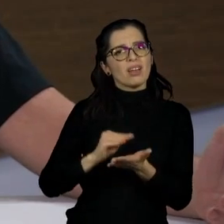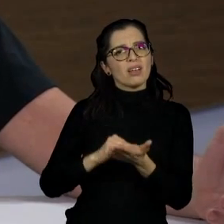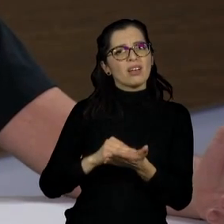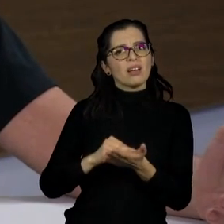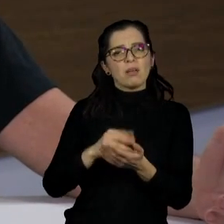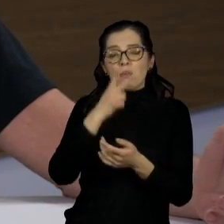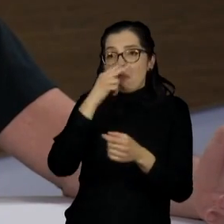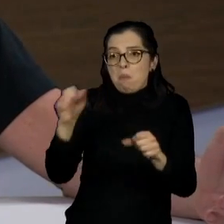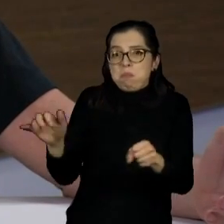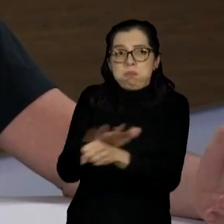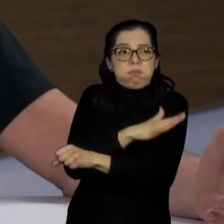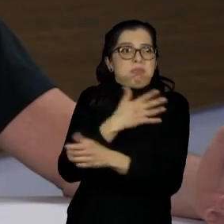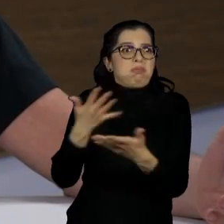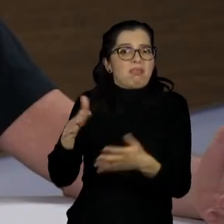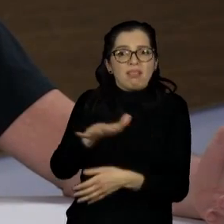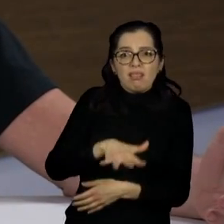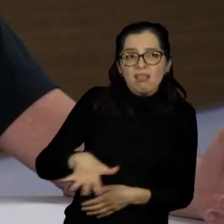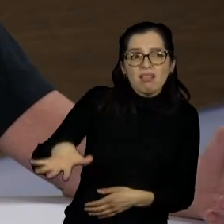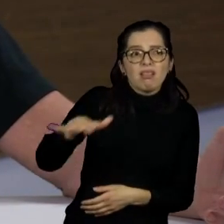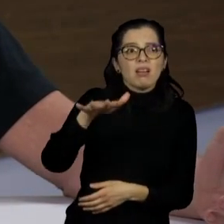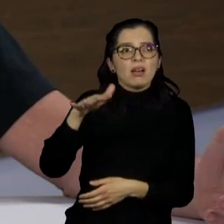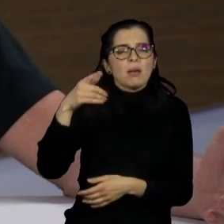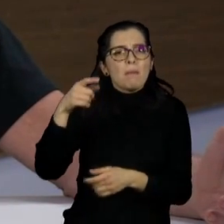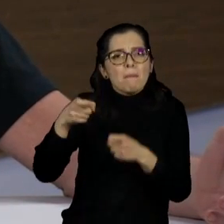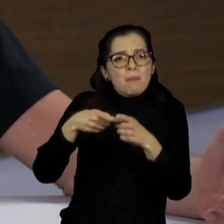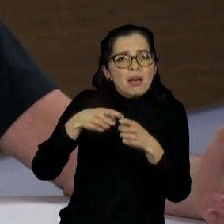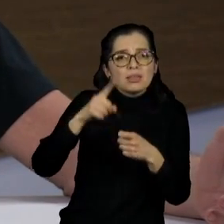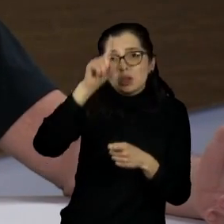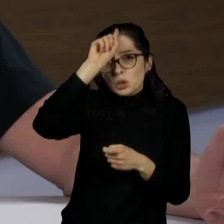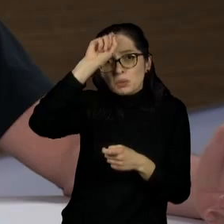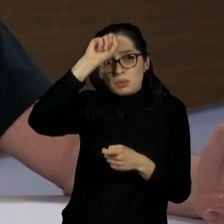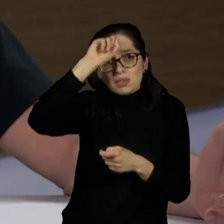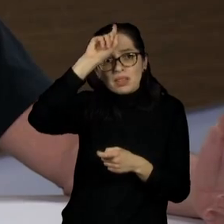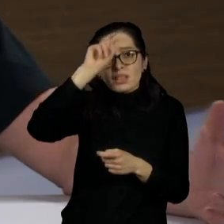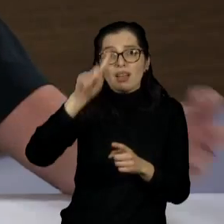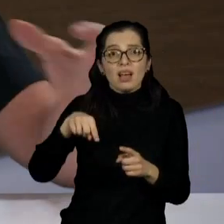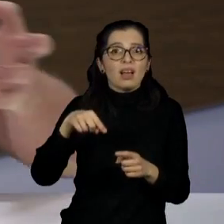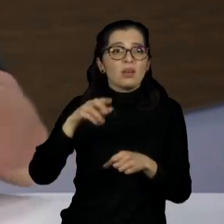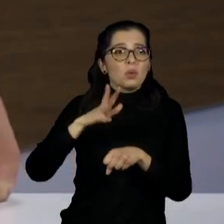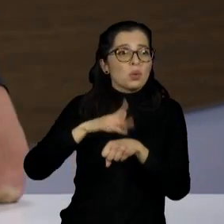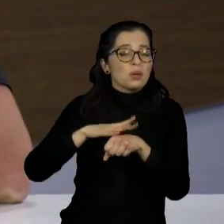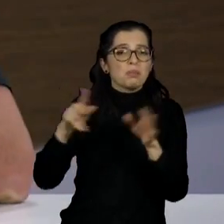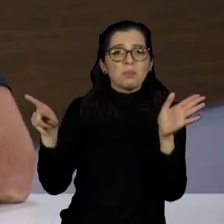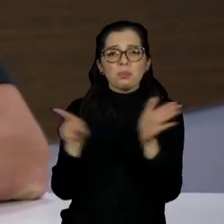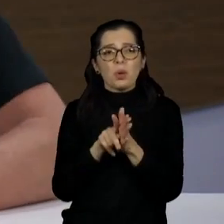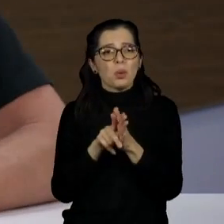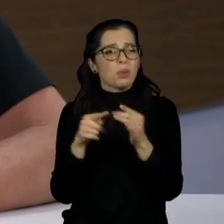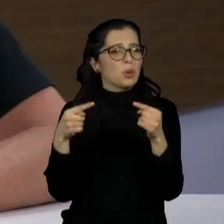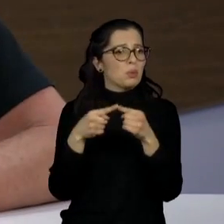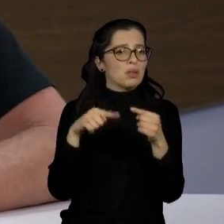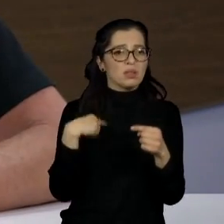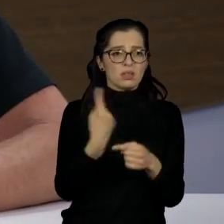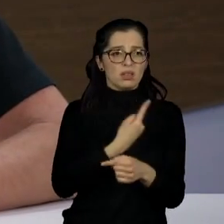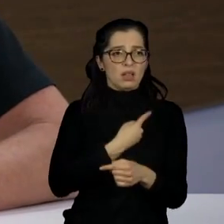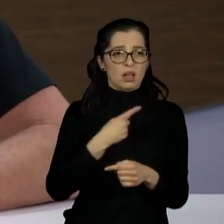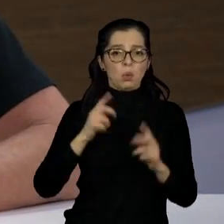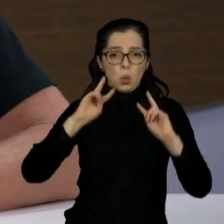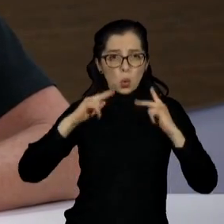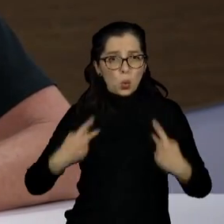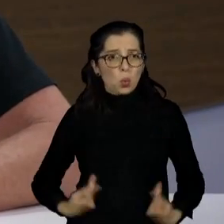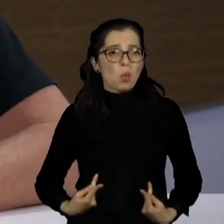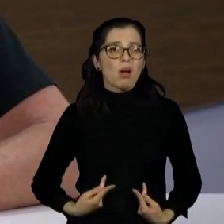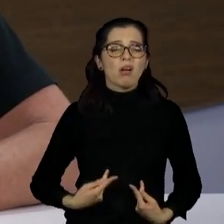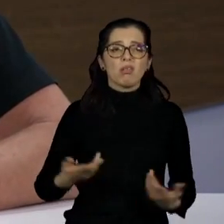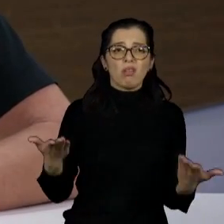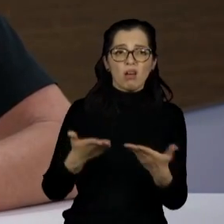além da medicina. Será que isso é uma doença da nossa sociedade contemporânea? Será que a gente espremeu tanto as coisas que agora os nossos sistemas